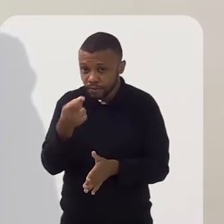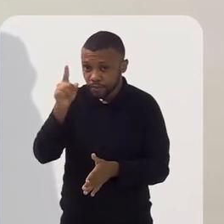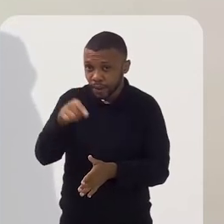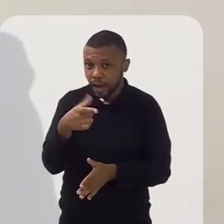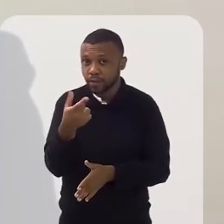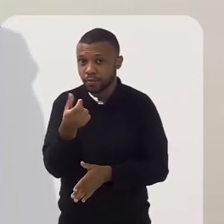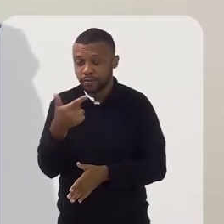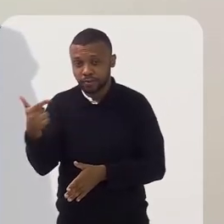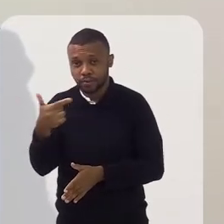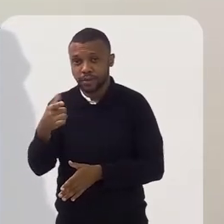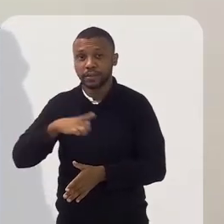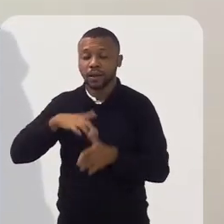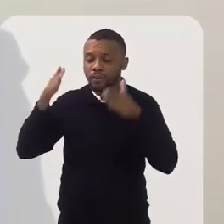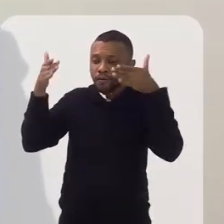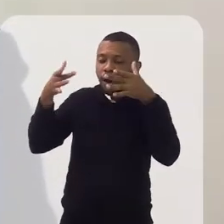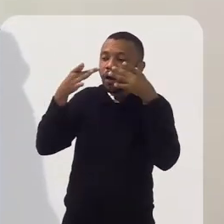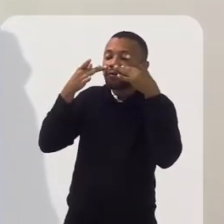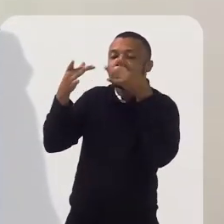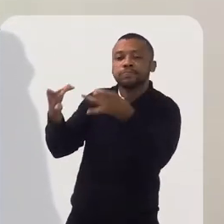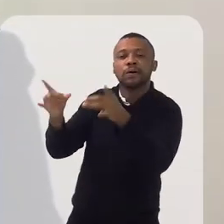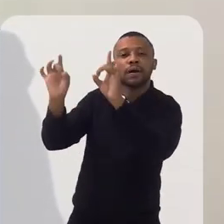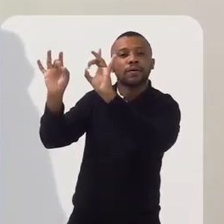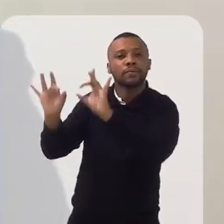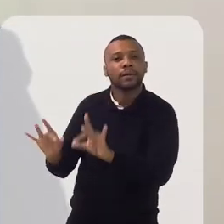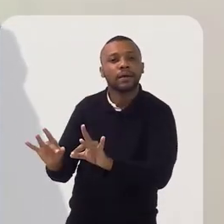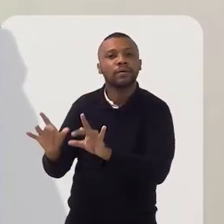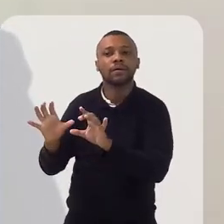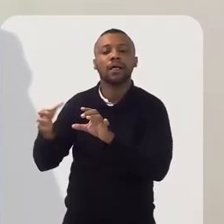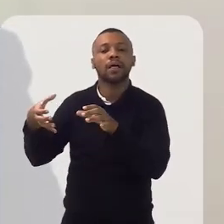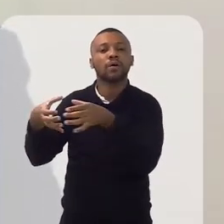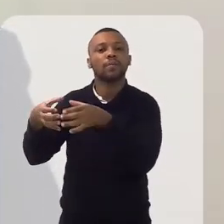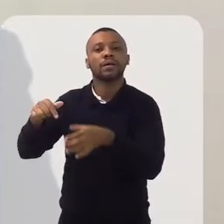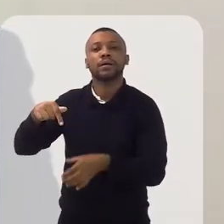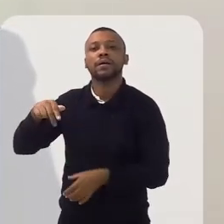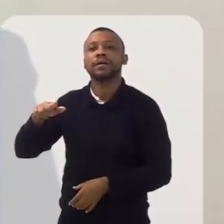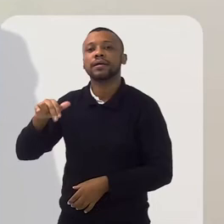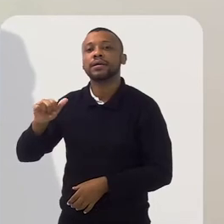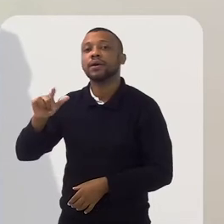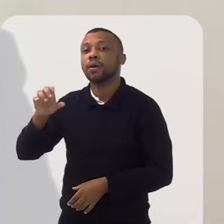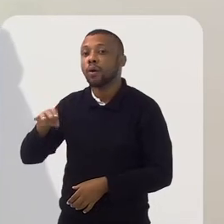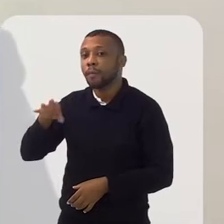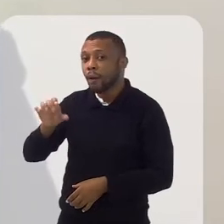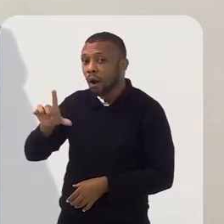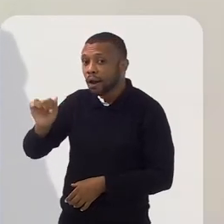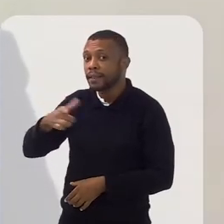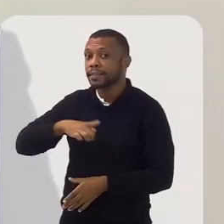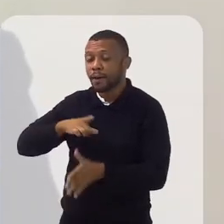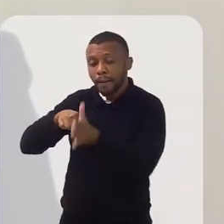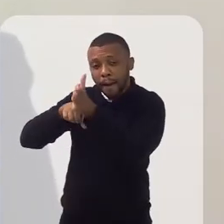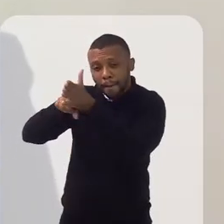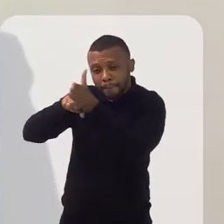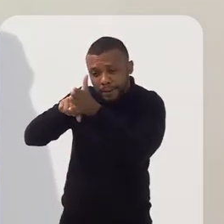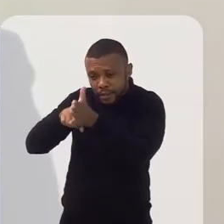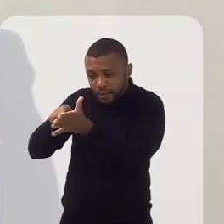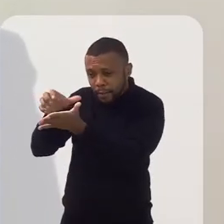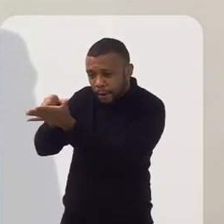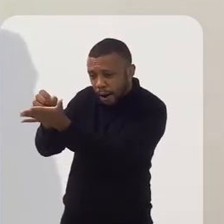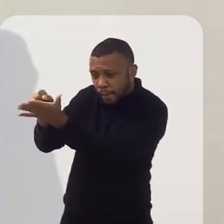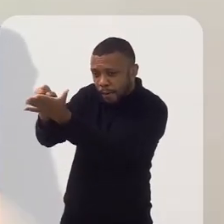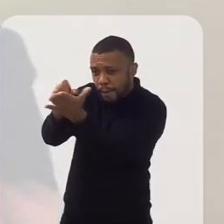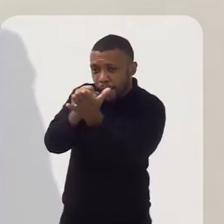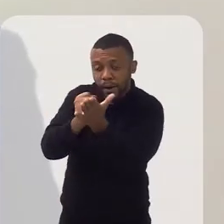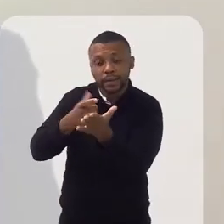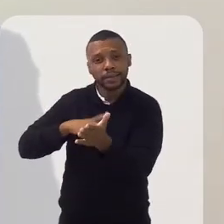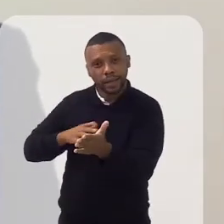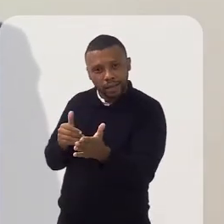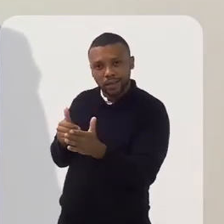olhar especial para as comunidades quilombolas. Então, tem todo um mapeamento acontecendo a partir desse ano que